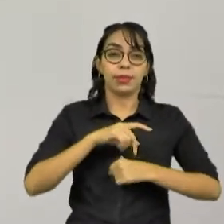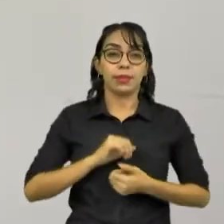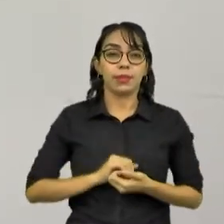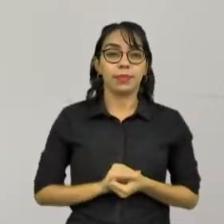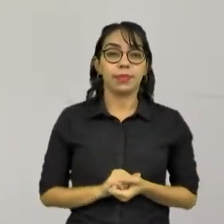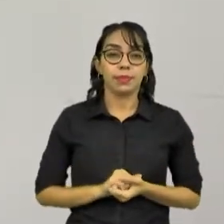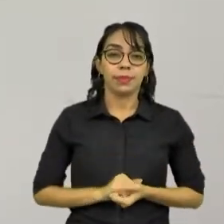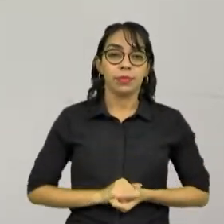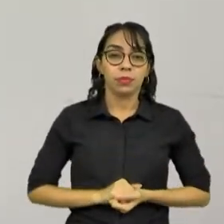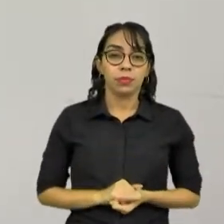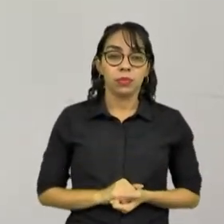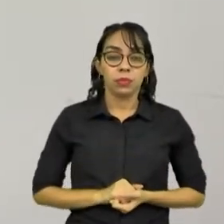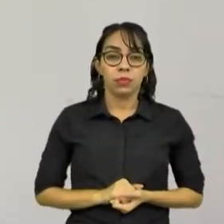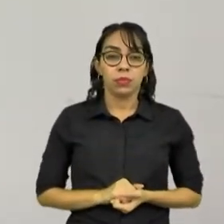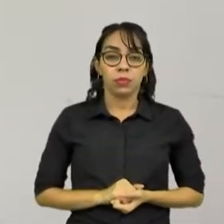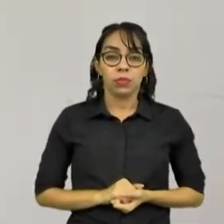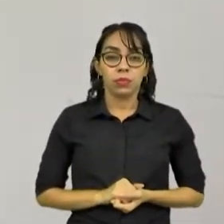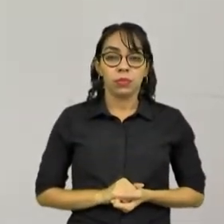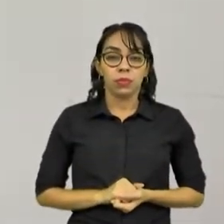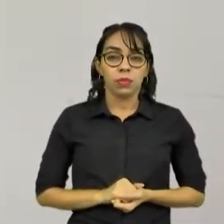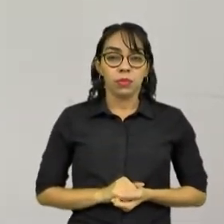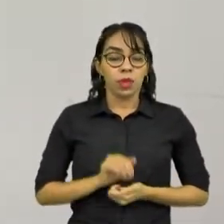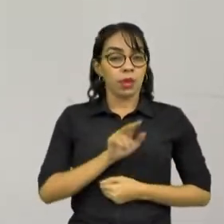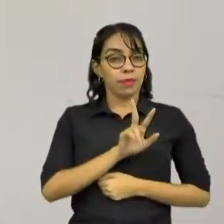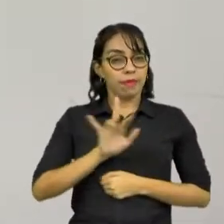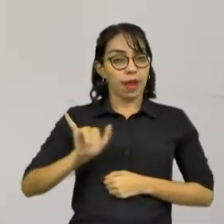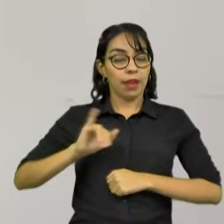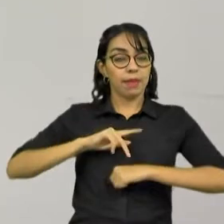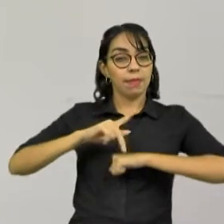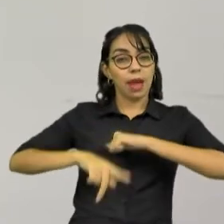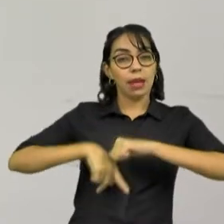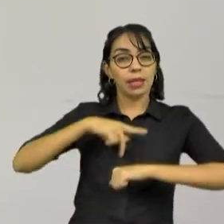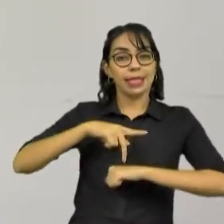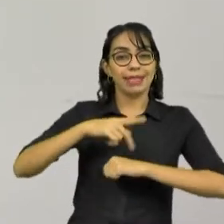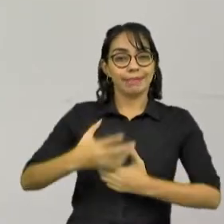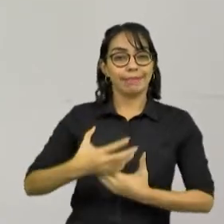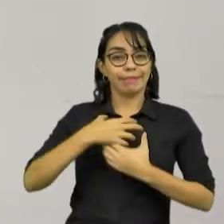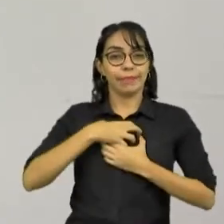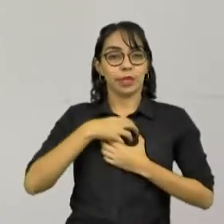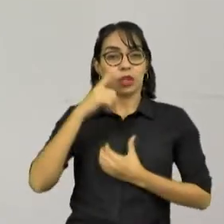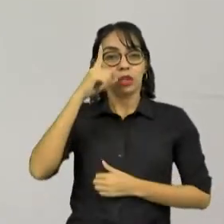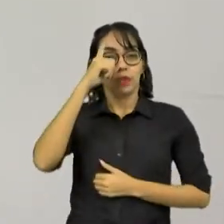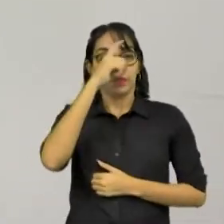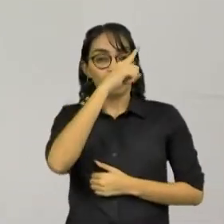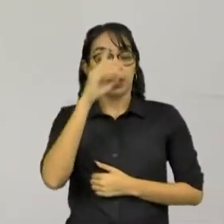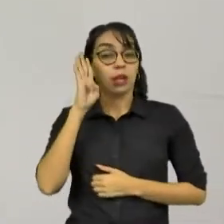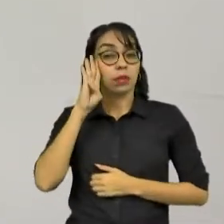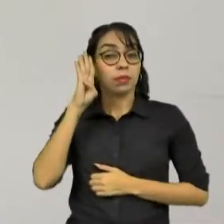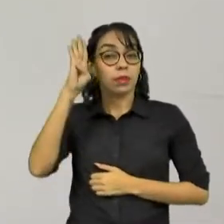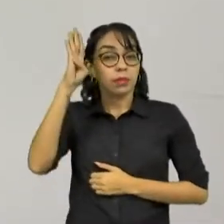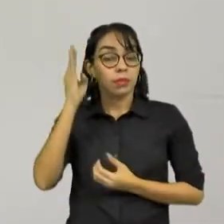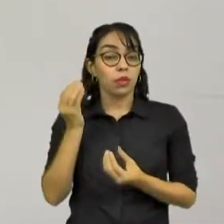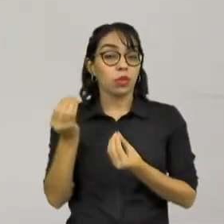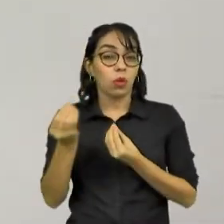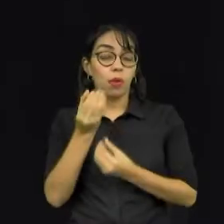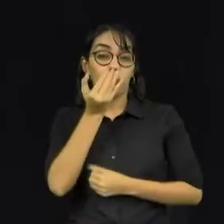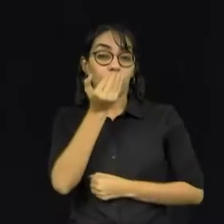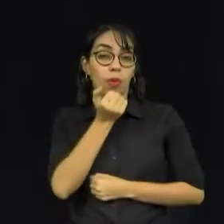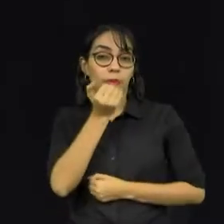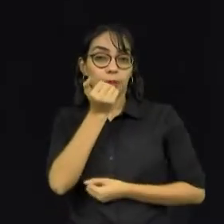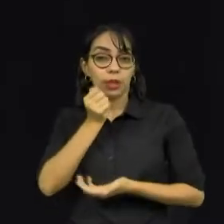fazendo com que diversos países tenham dificuldade de acesso, principalmente à parte de alimentos.